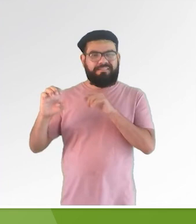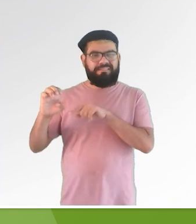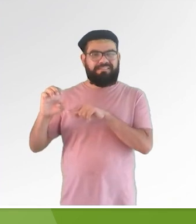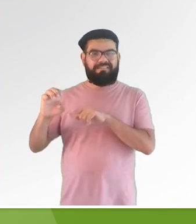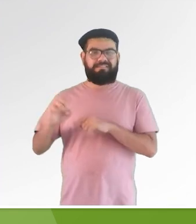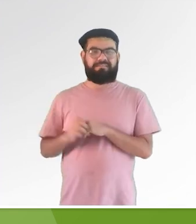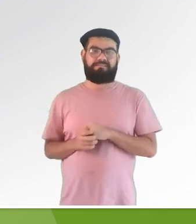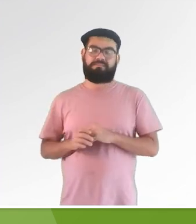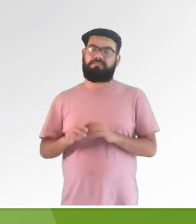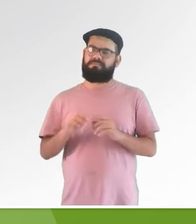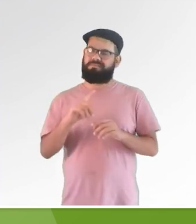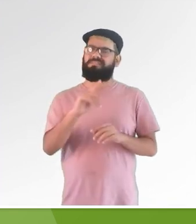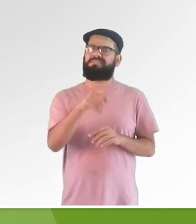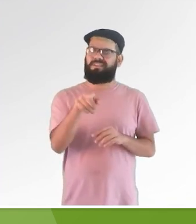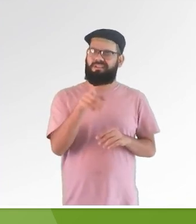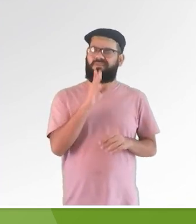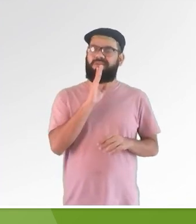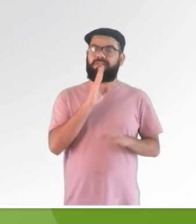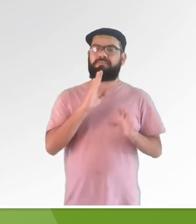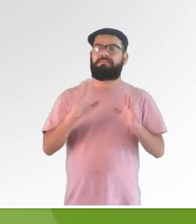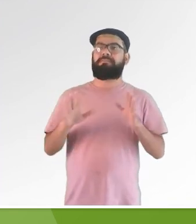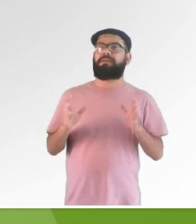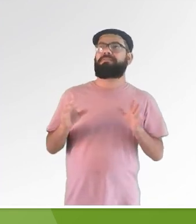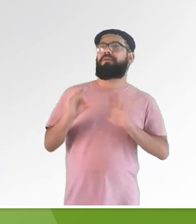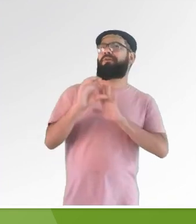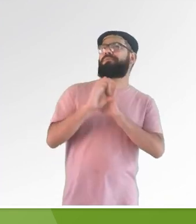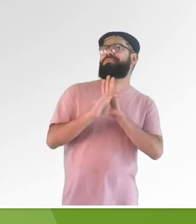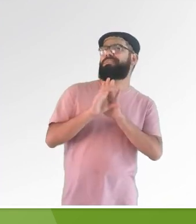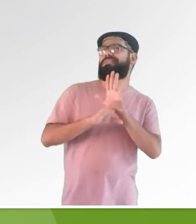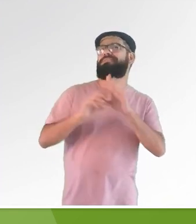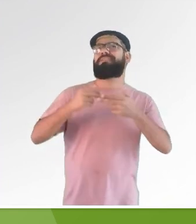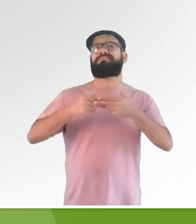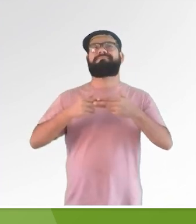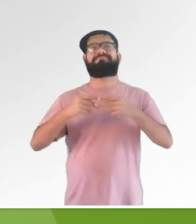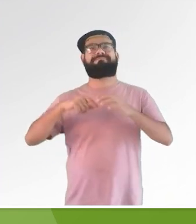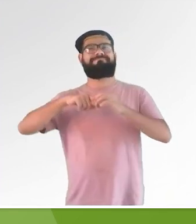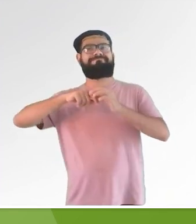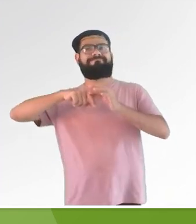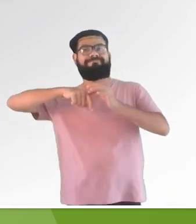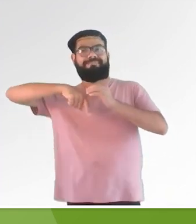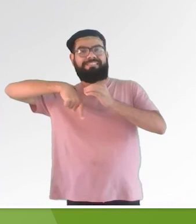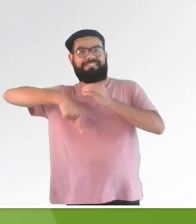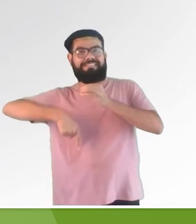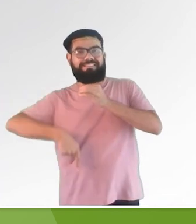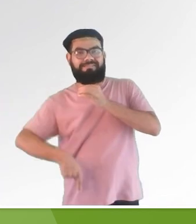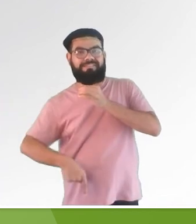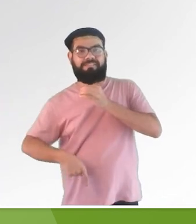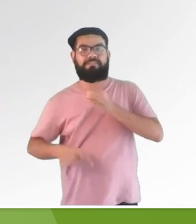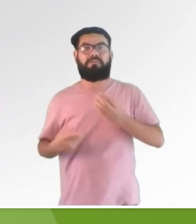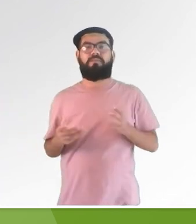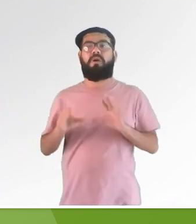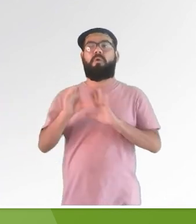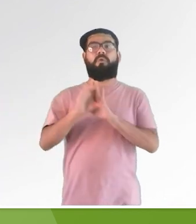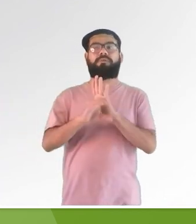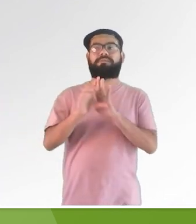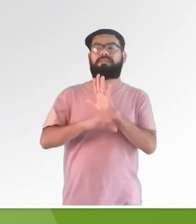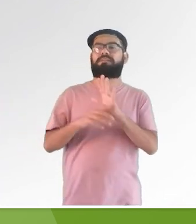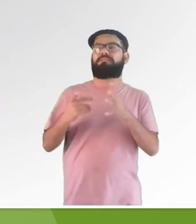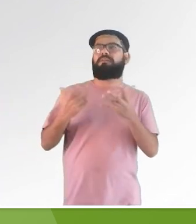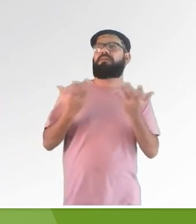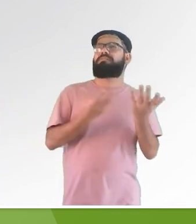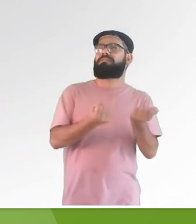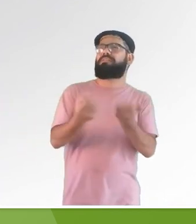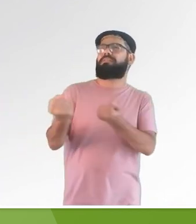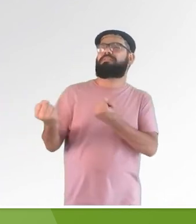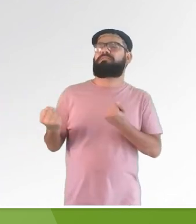porém, conceituar é um pouco mais complexo, né? E um dos conceitos mais aceitos, né, pelo menos aquele